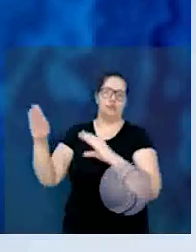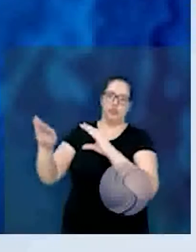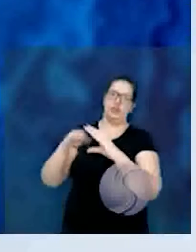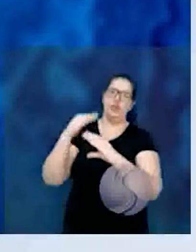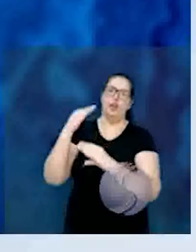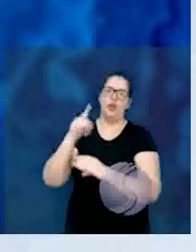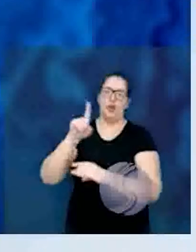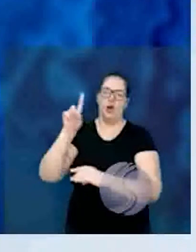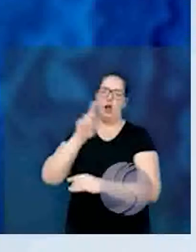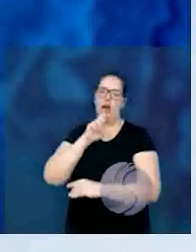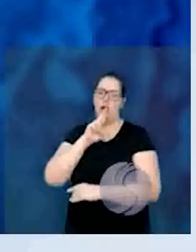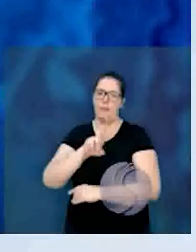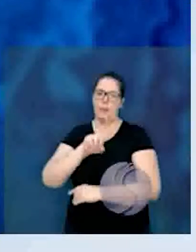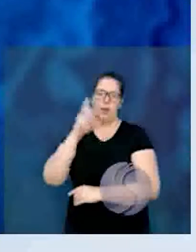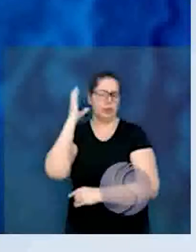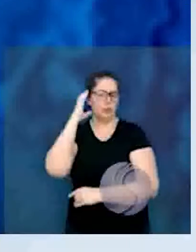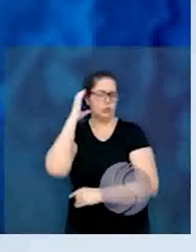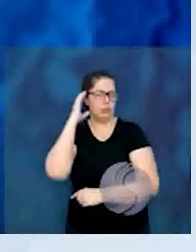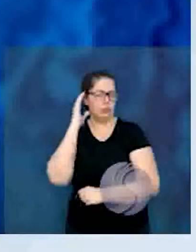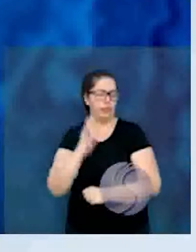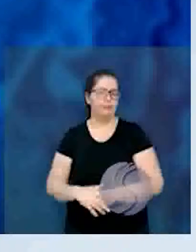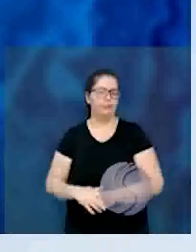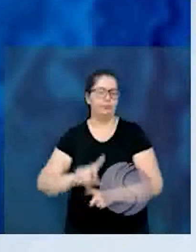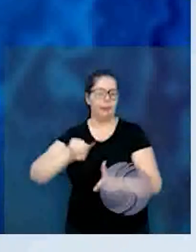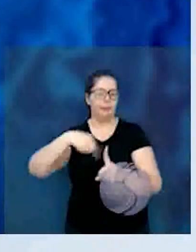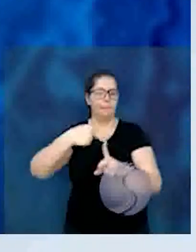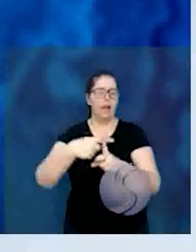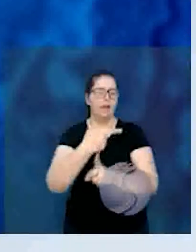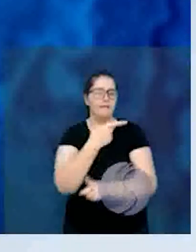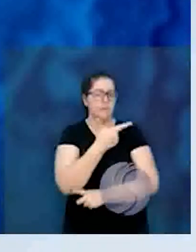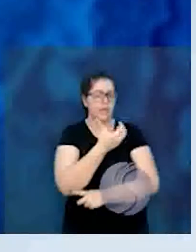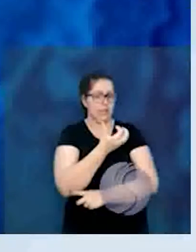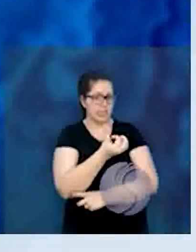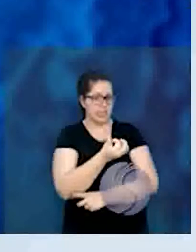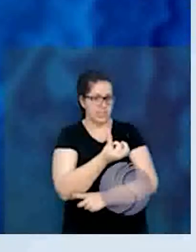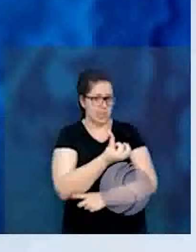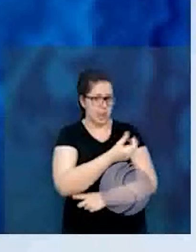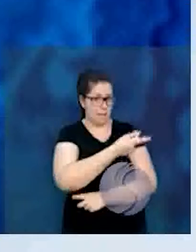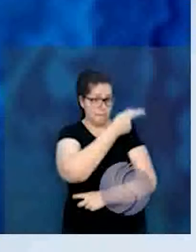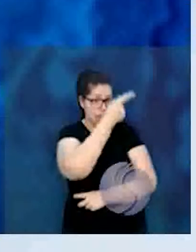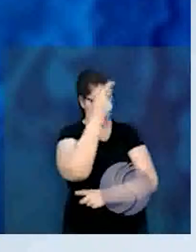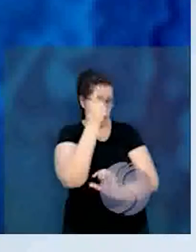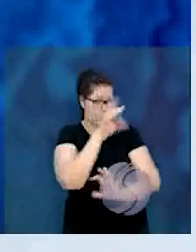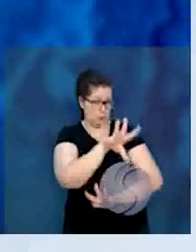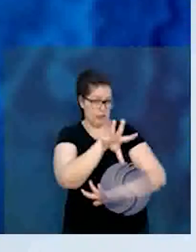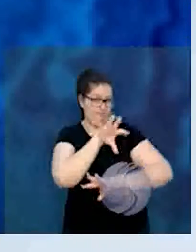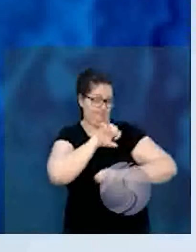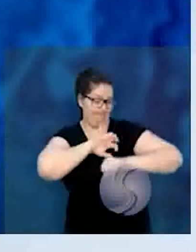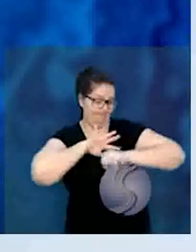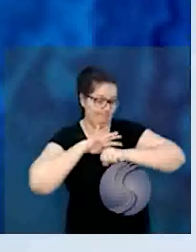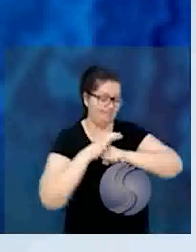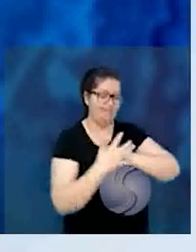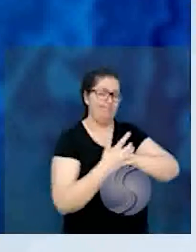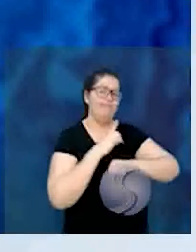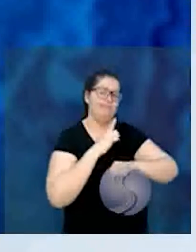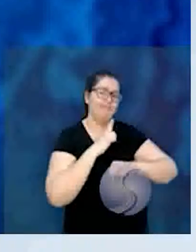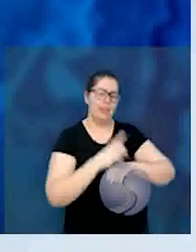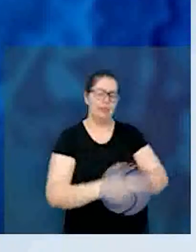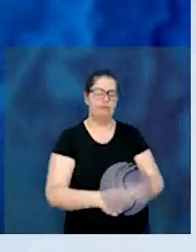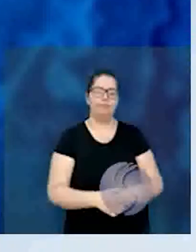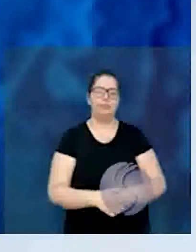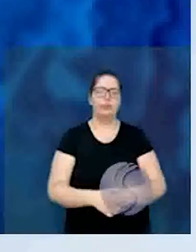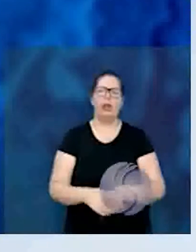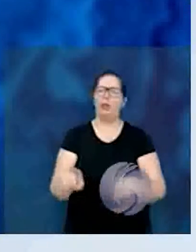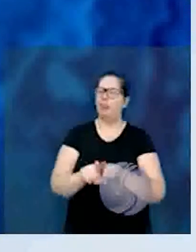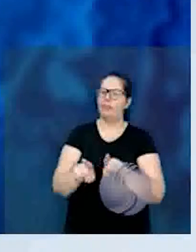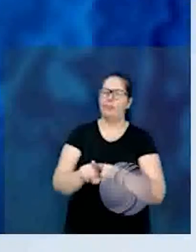testes de exames chegando positivos e mais vários descartados